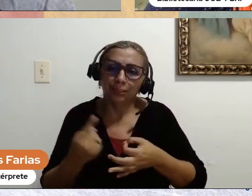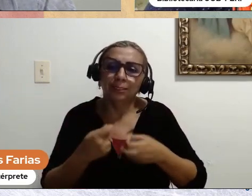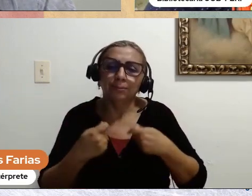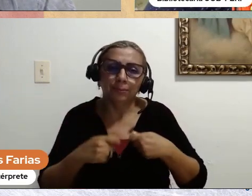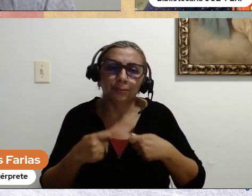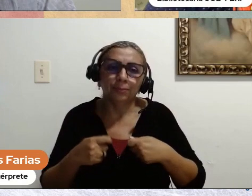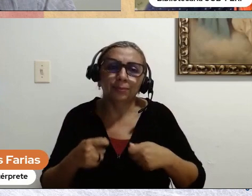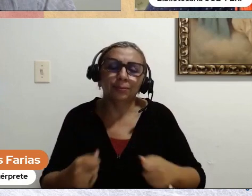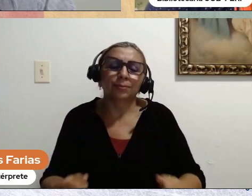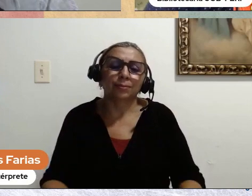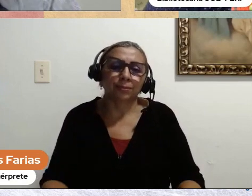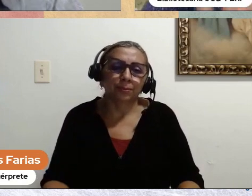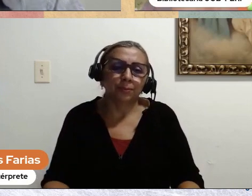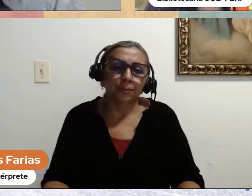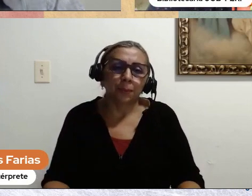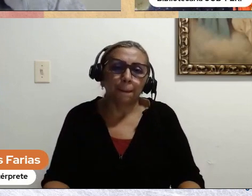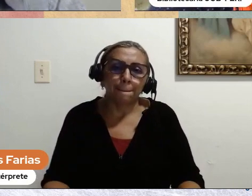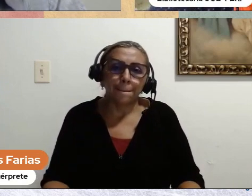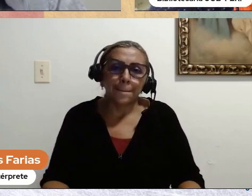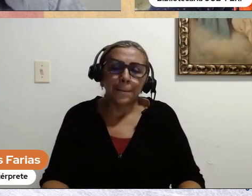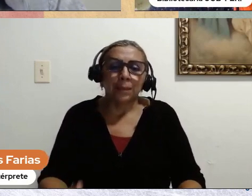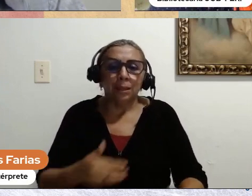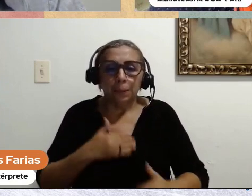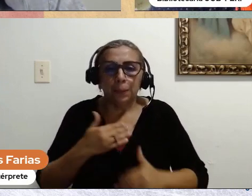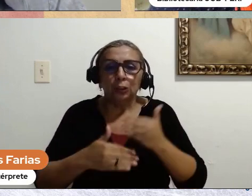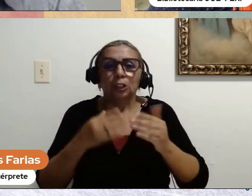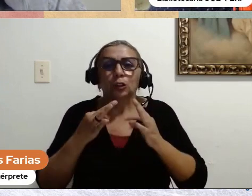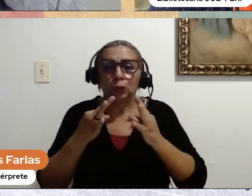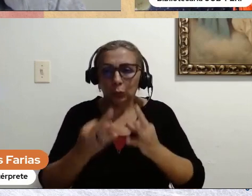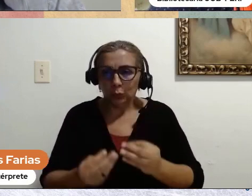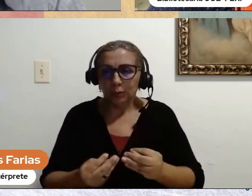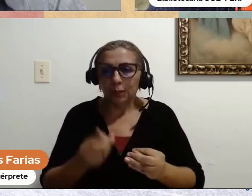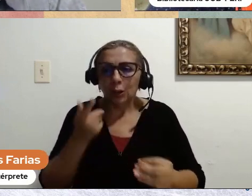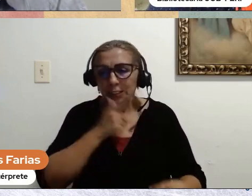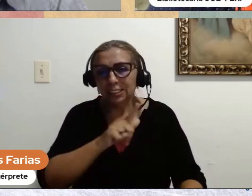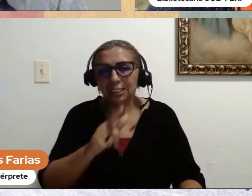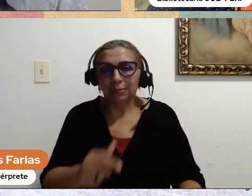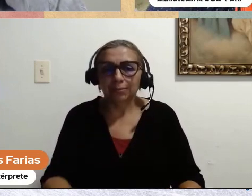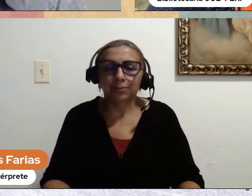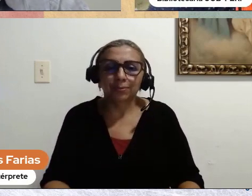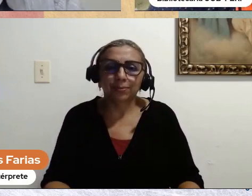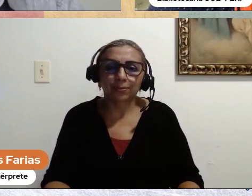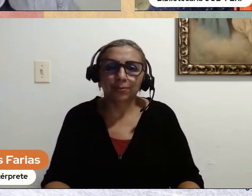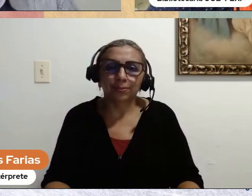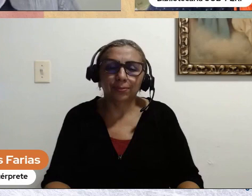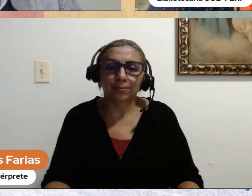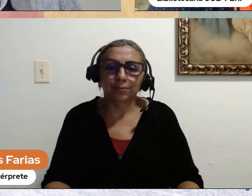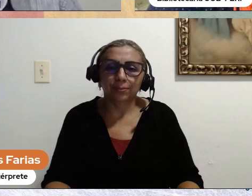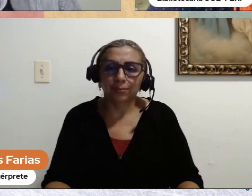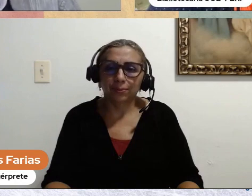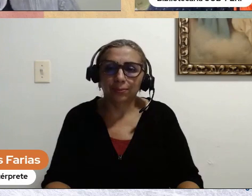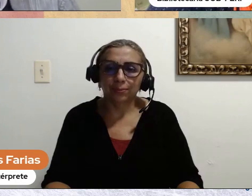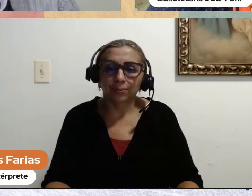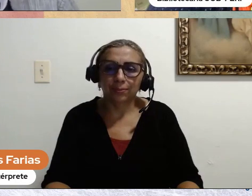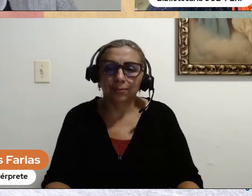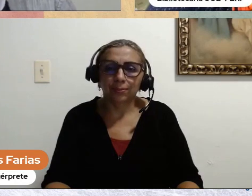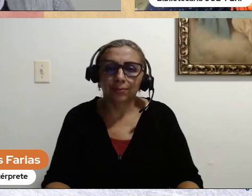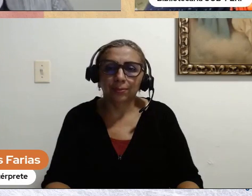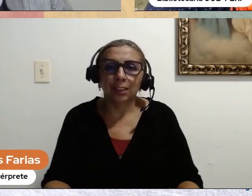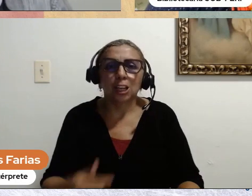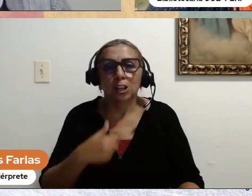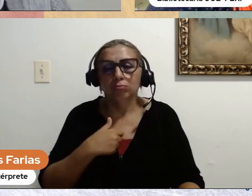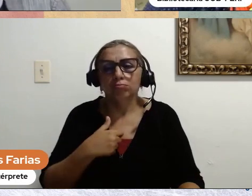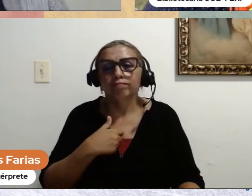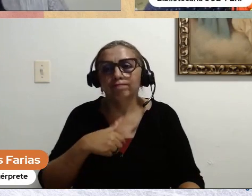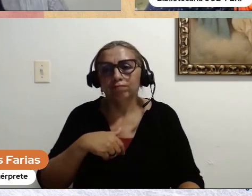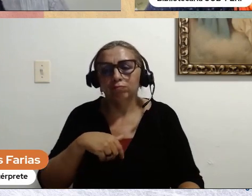precisa desse processo todo para alcançar. Então, assim, eu sou uma